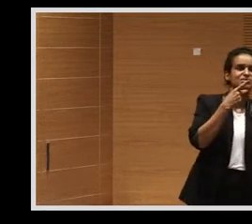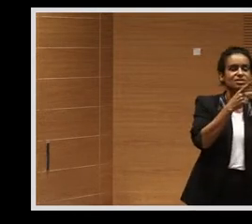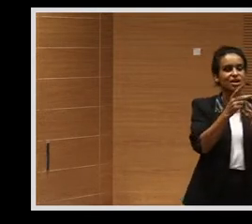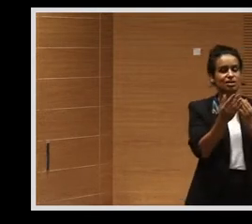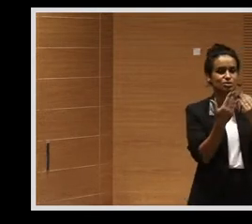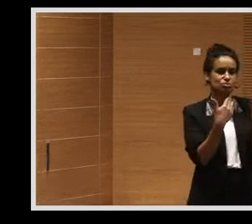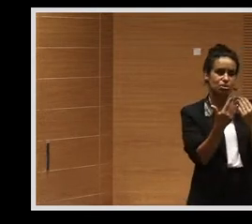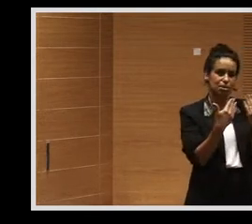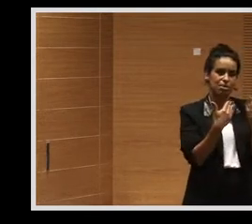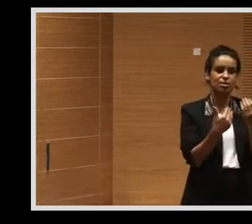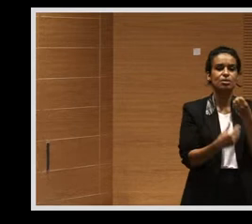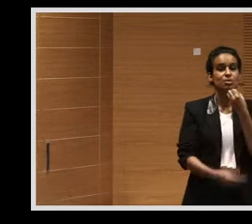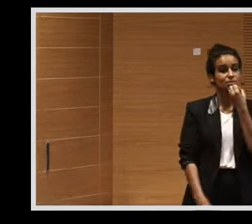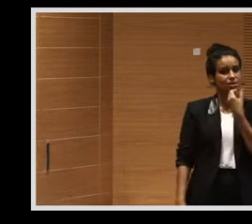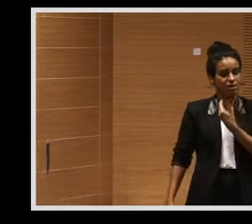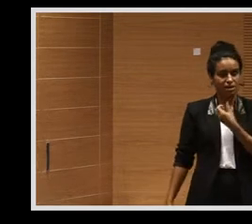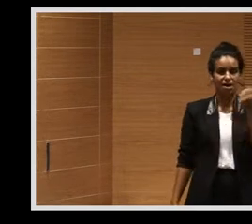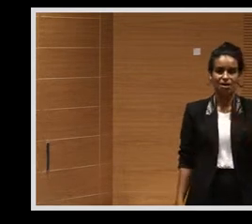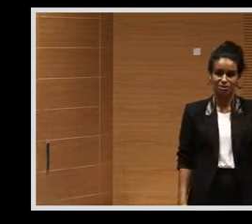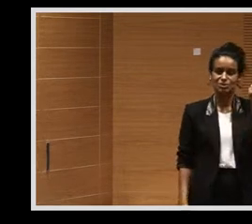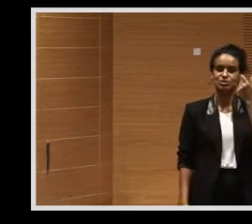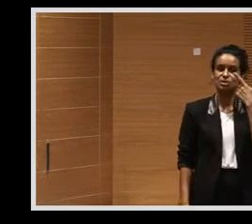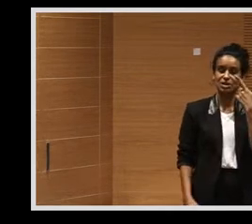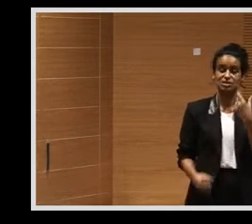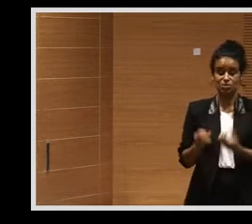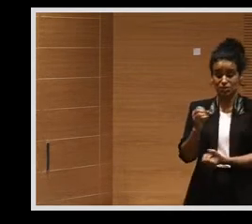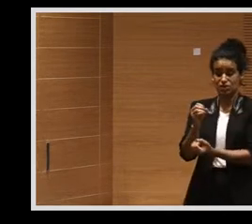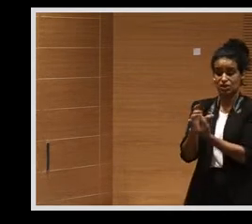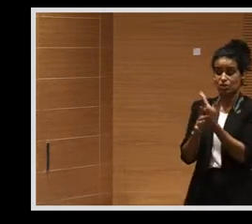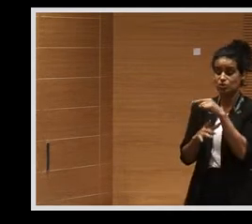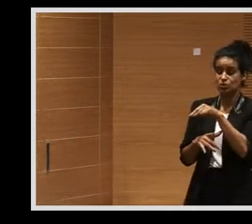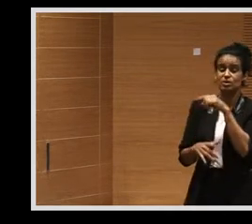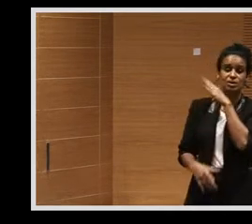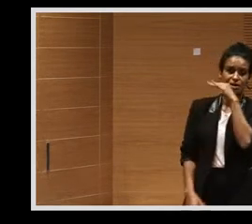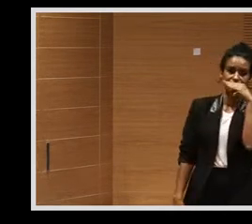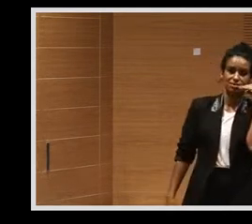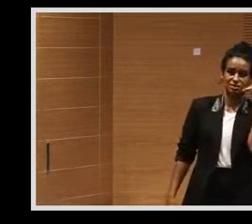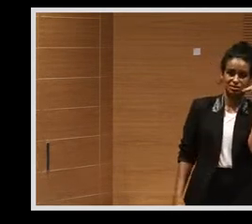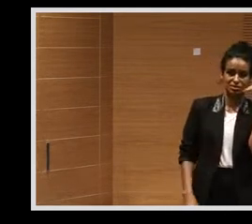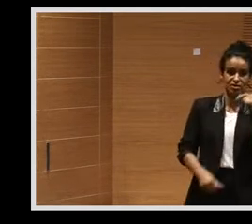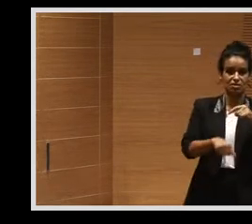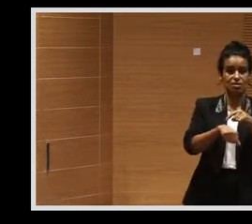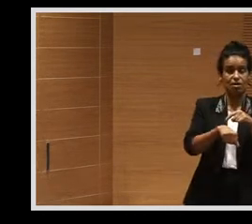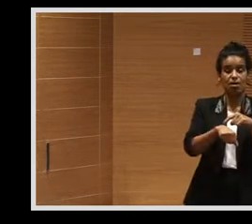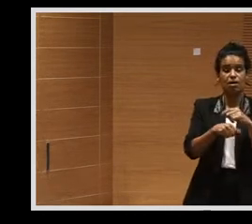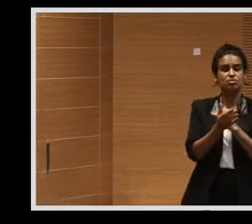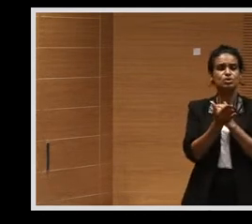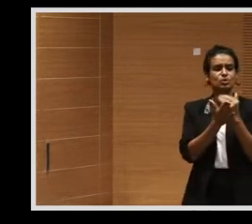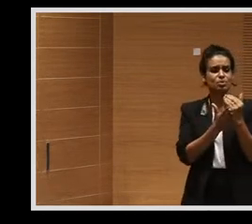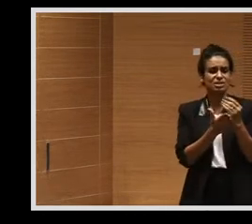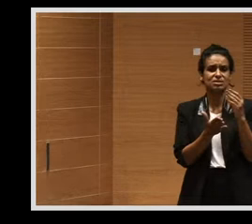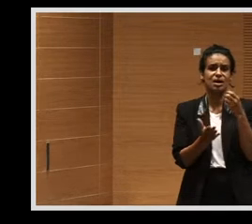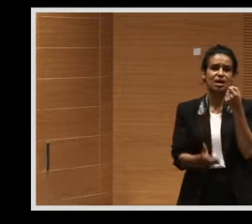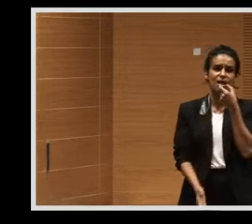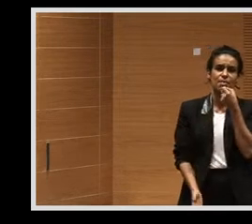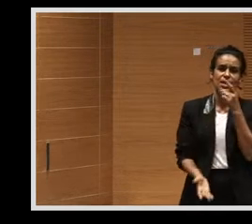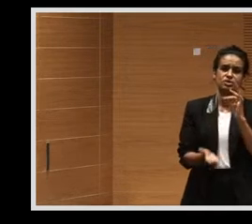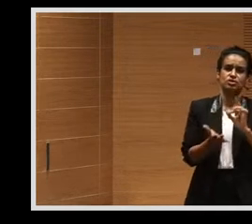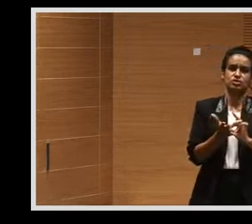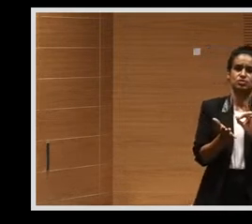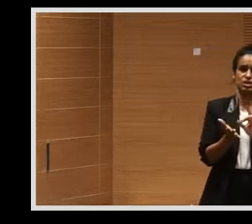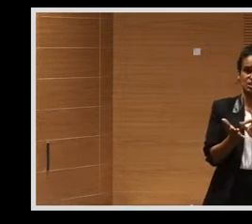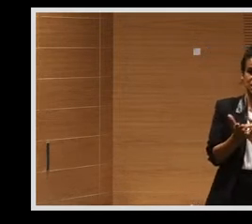inspiração legal, né, com o que a gente tem construído com os adolescentes. Né? Hora de iniciar a medicação, construir